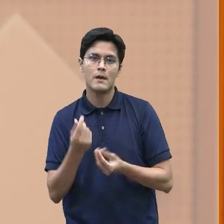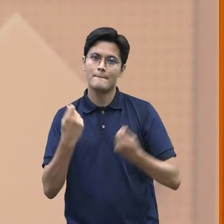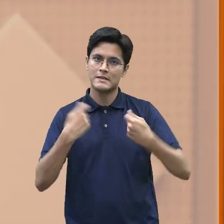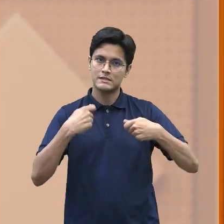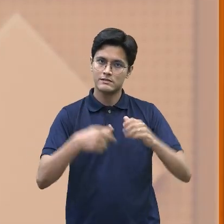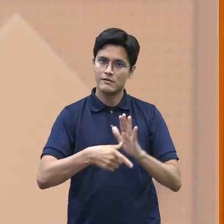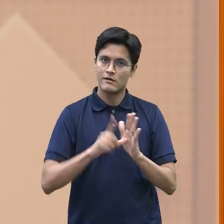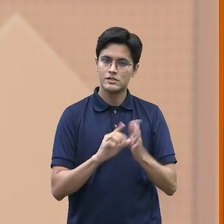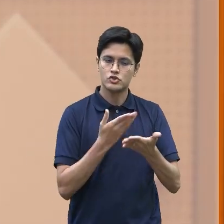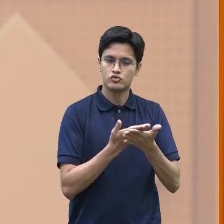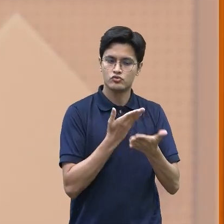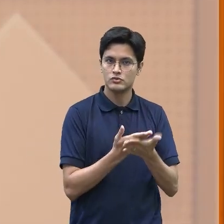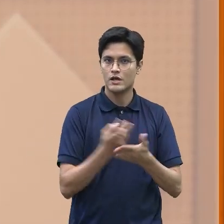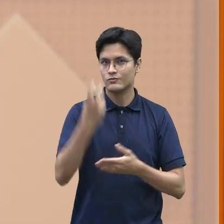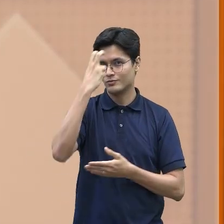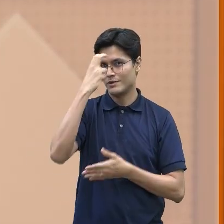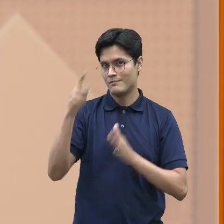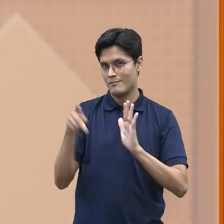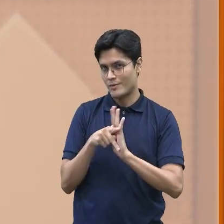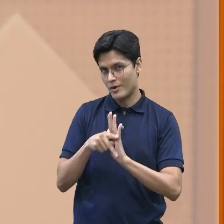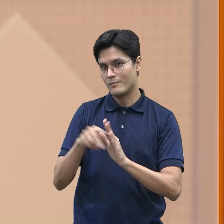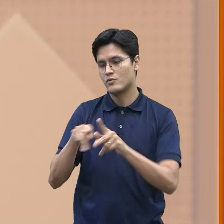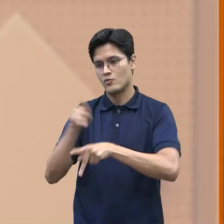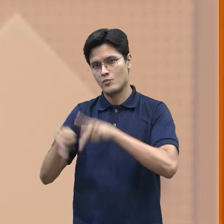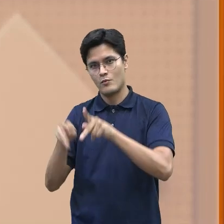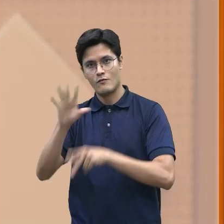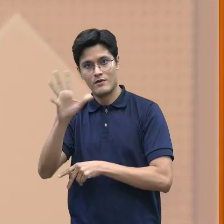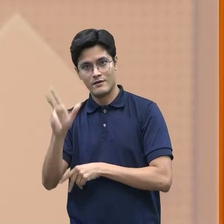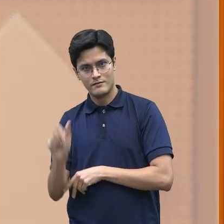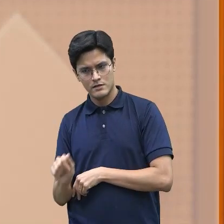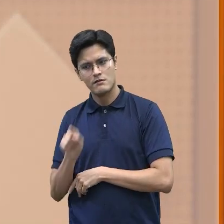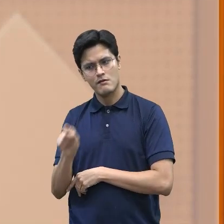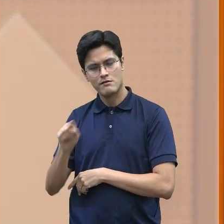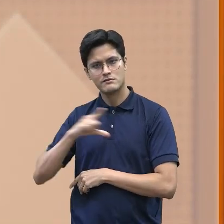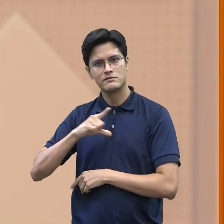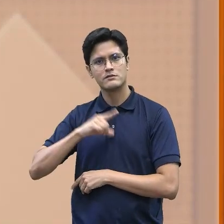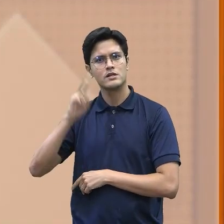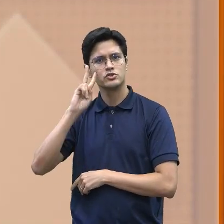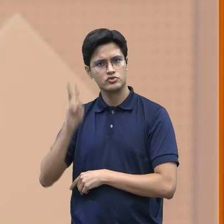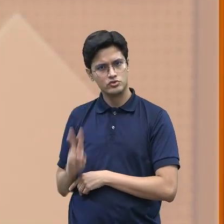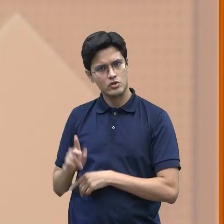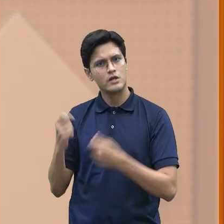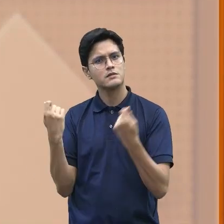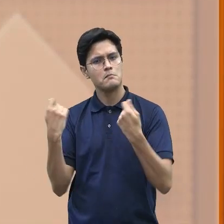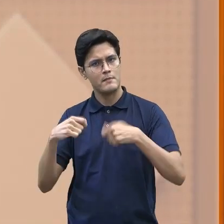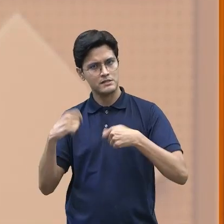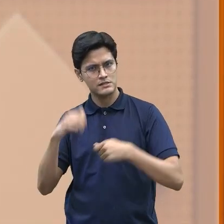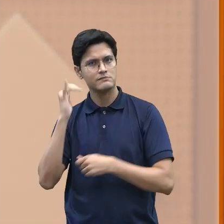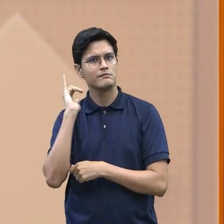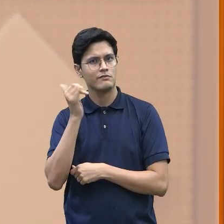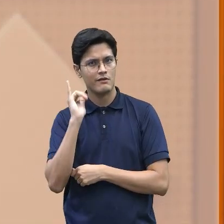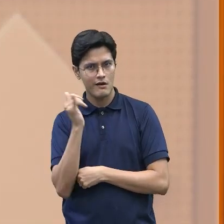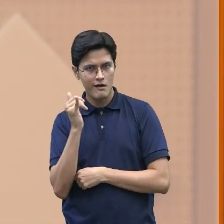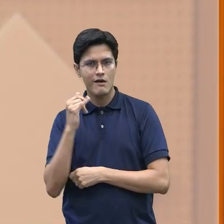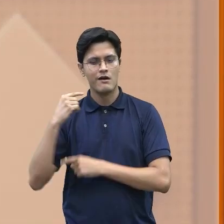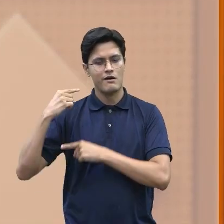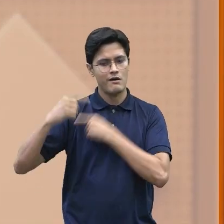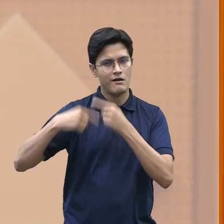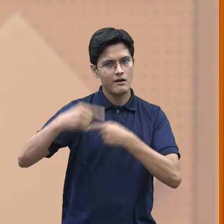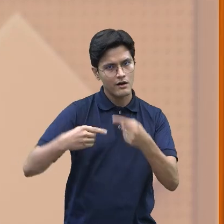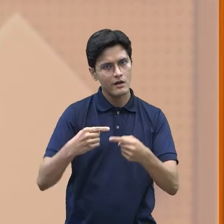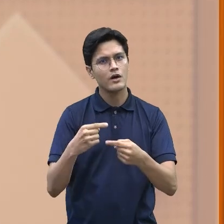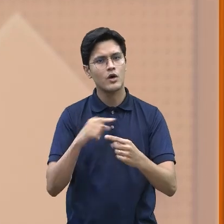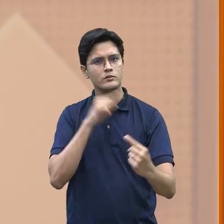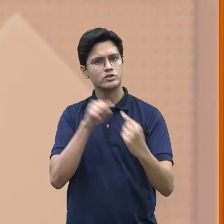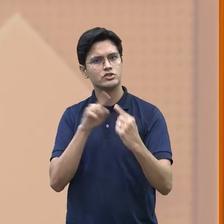povos africanos. Certo? Eles têm uma história e é preciso que essa história seja contada para que nós tenhamos conhecimento e